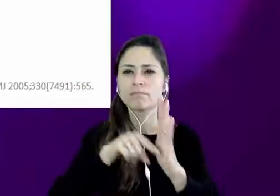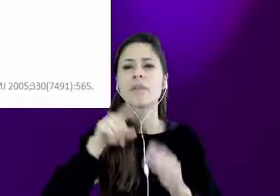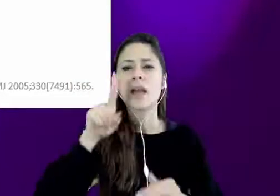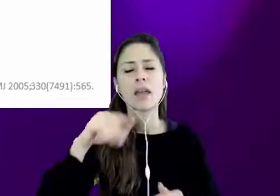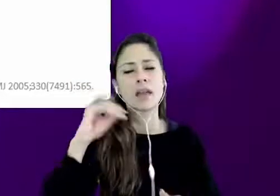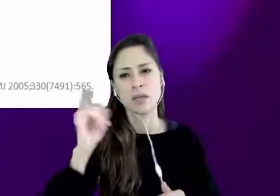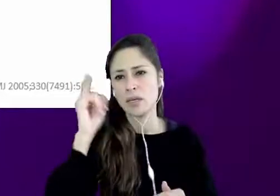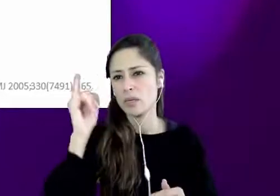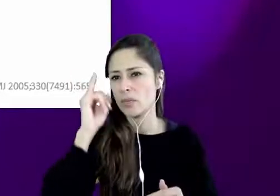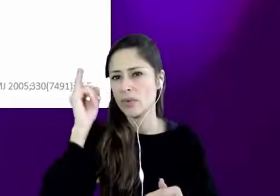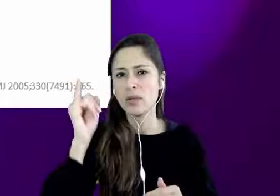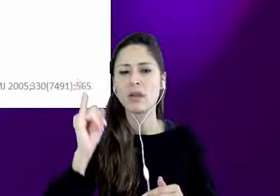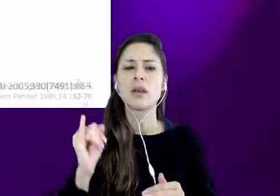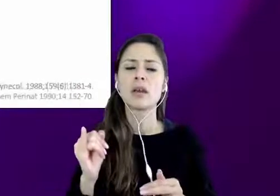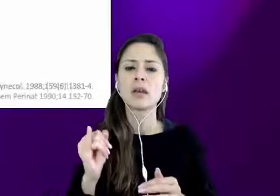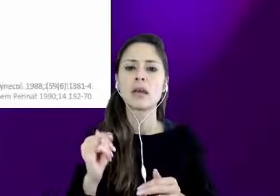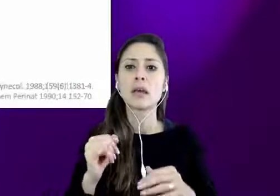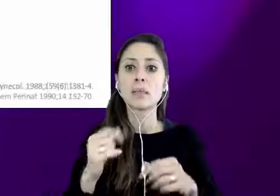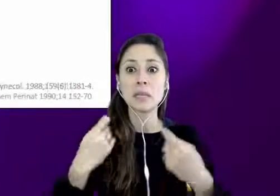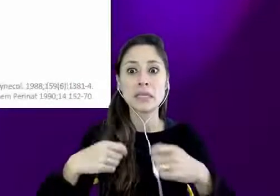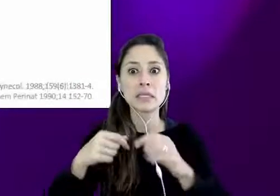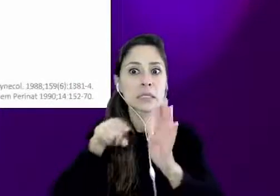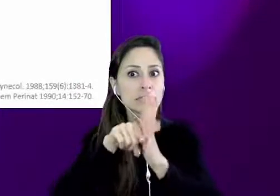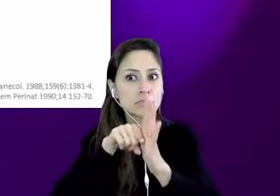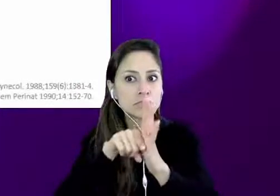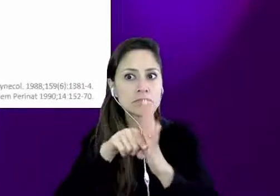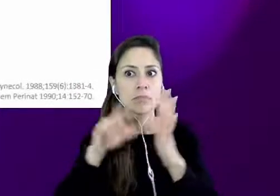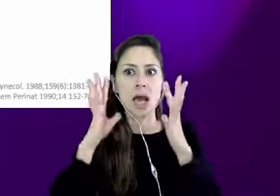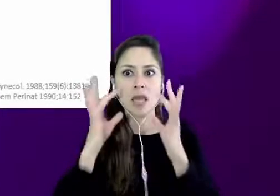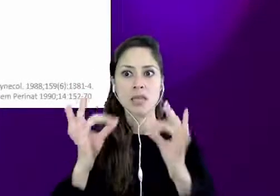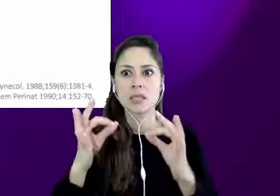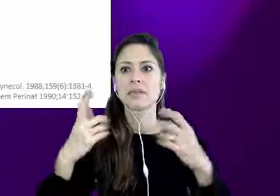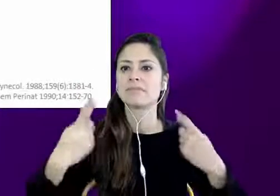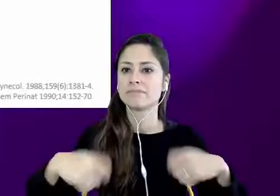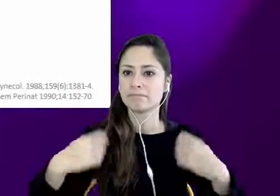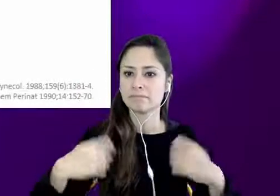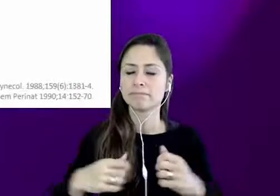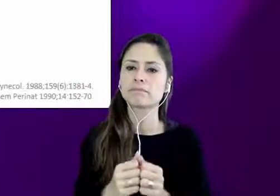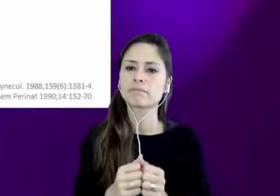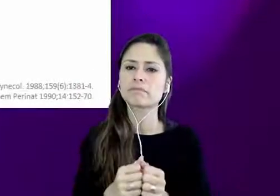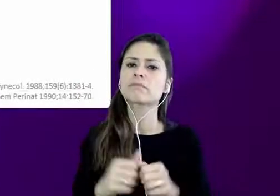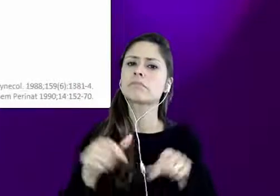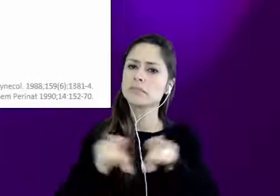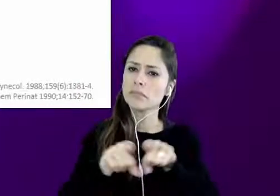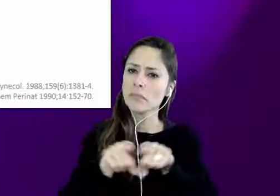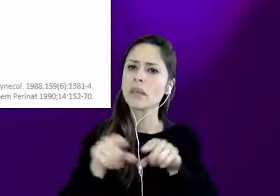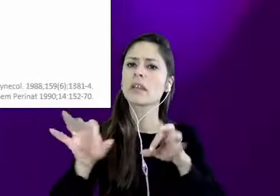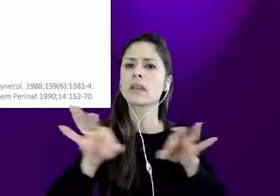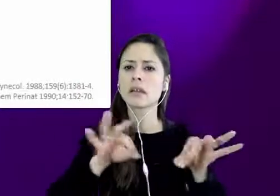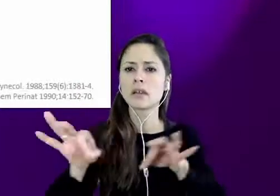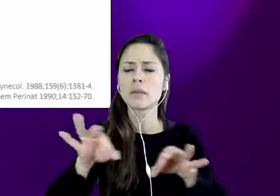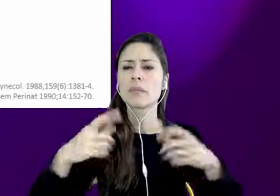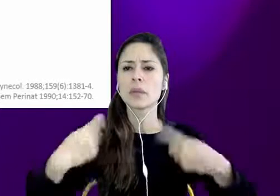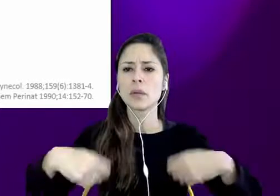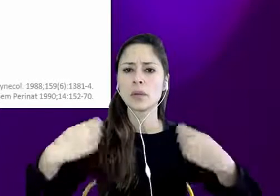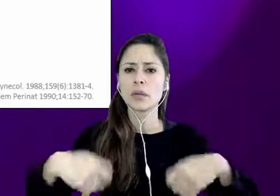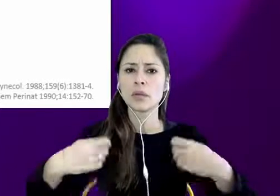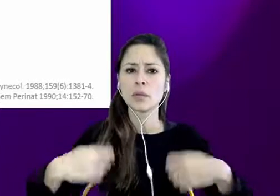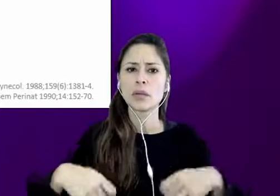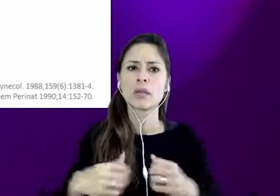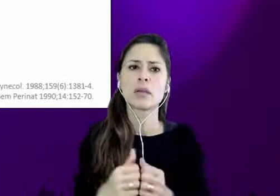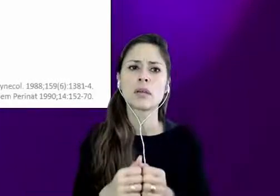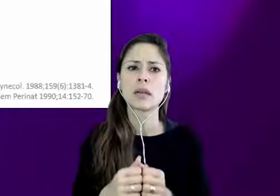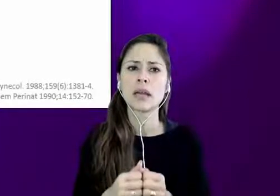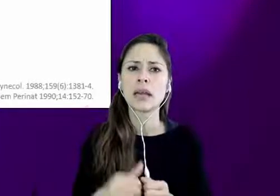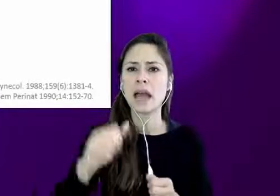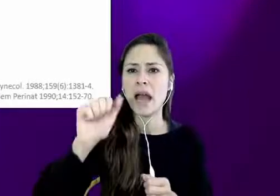do examinador, portanto, uma escuta atenta. Entre as estratégias, realmente se destaca o ácido acetilsalicílico, né?